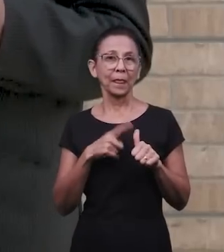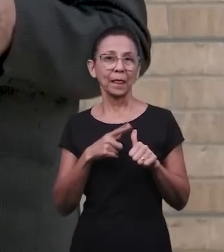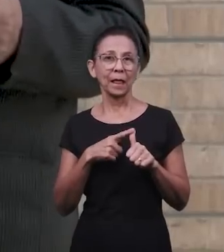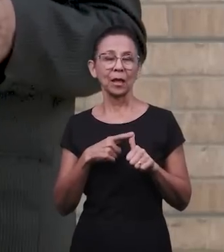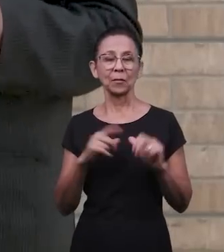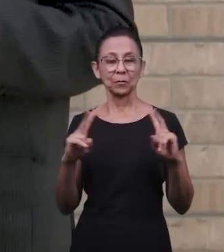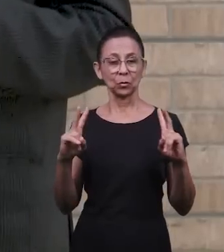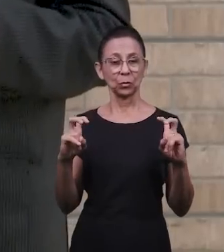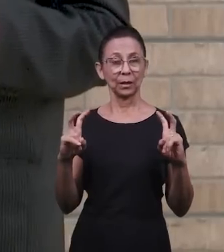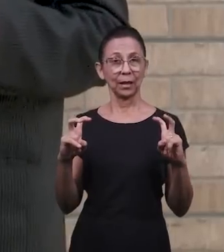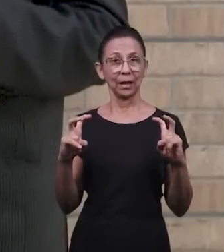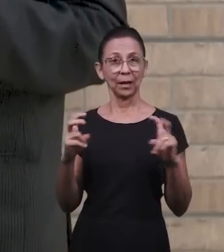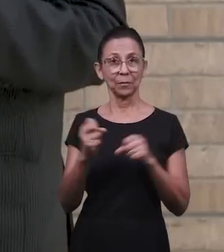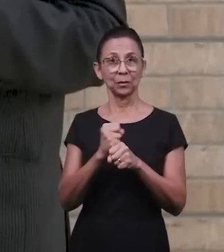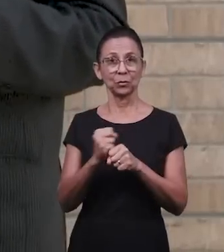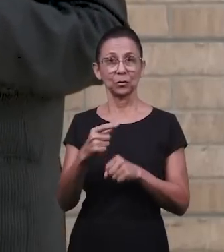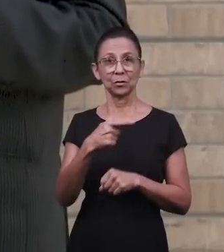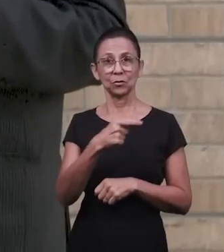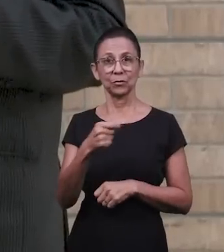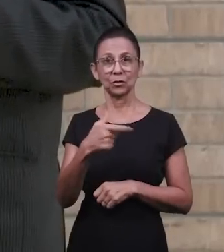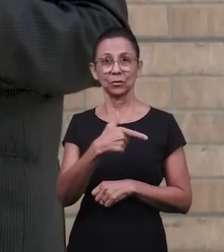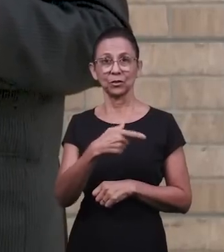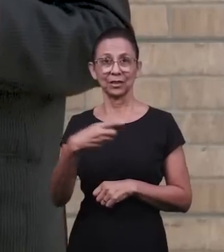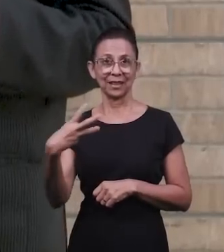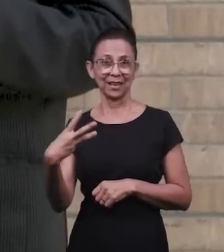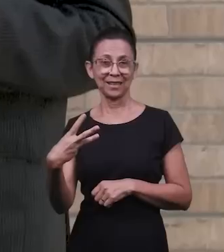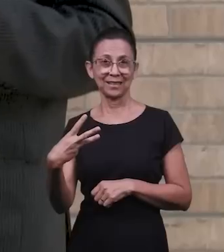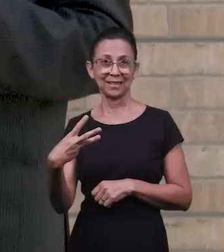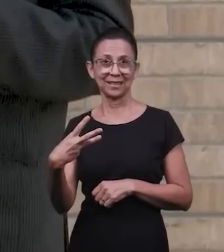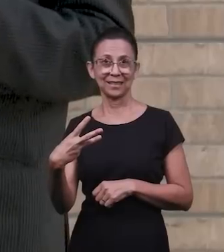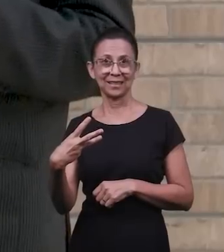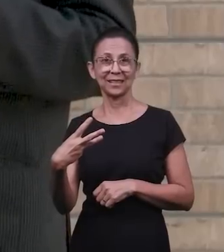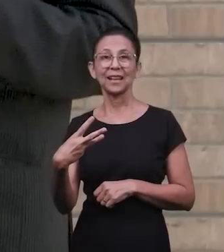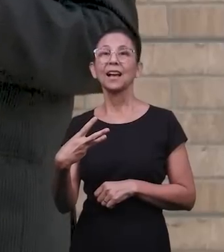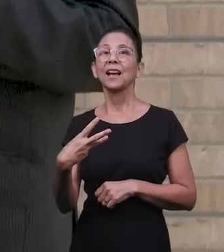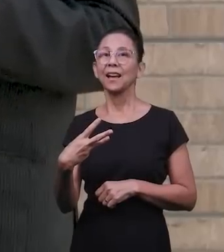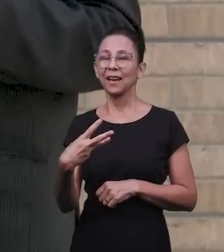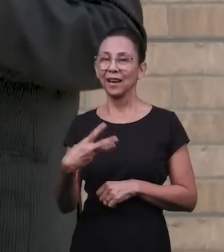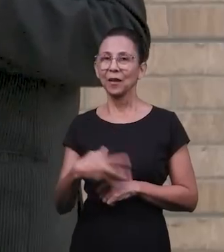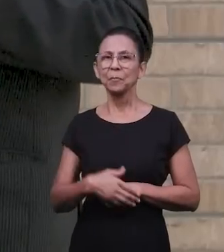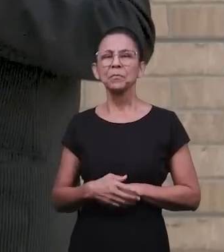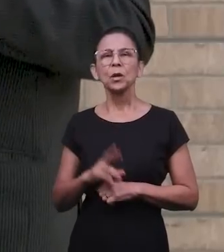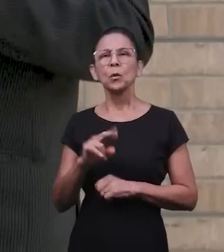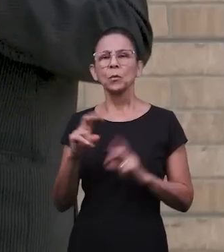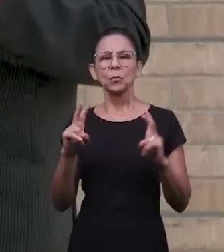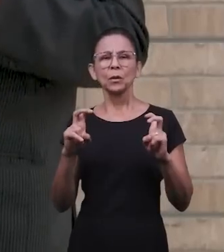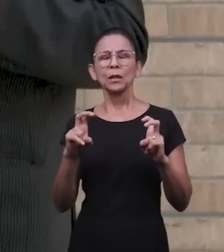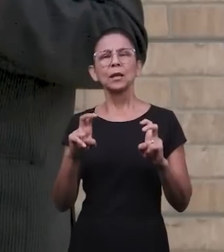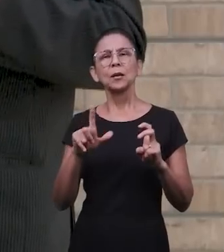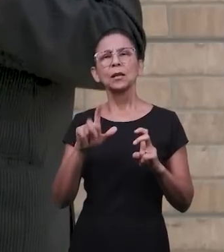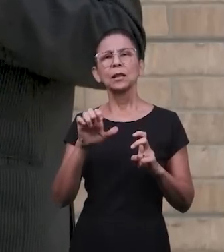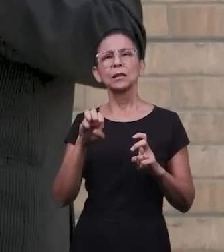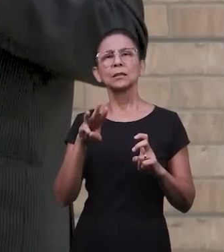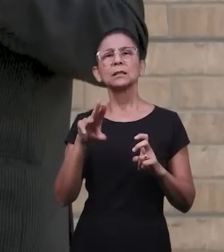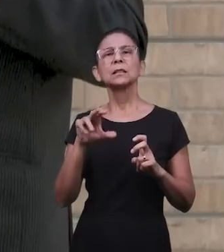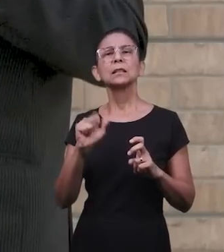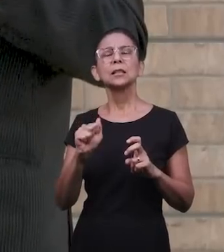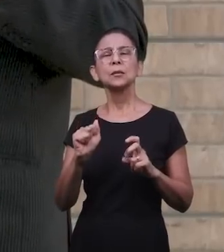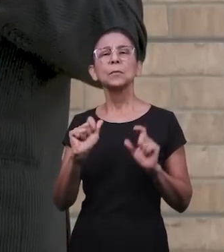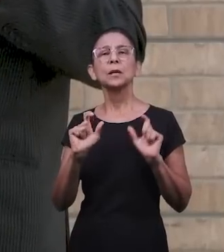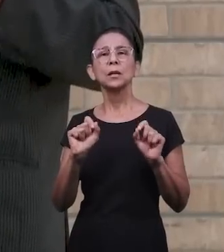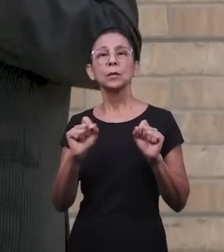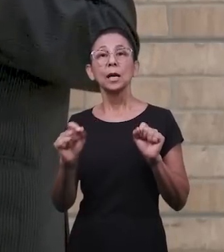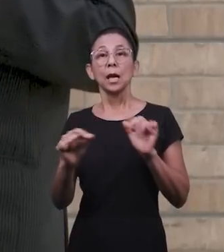Primeiramente, falaremos do lema. O lema deste ano, 2023, o lema é um versículo que nós